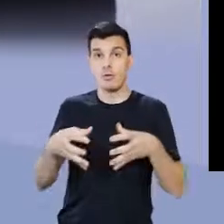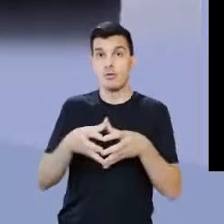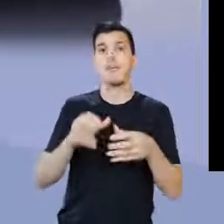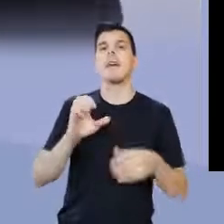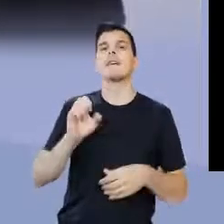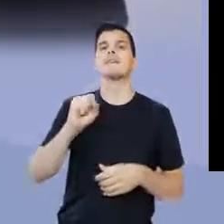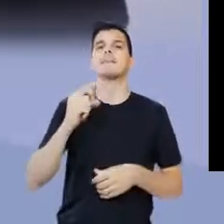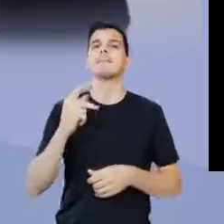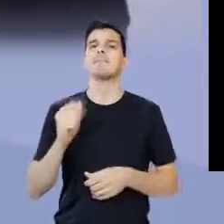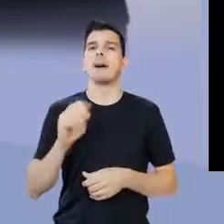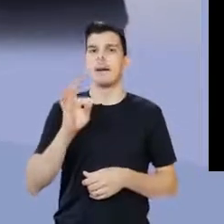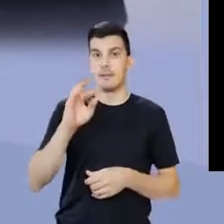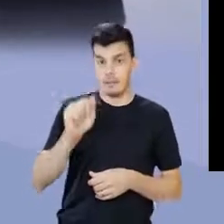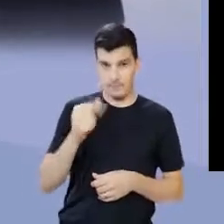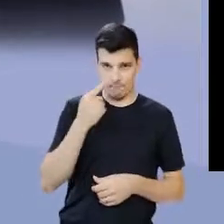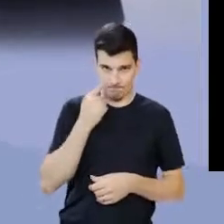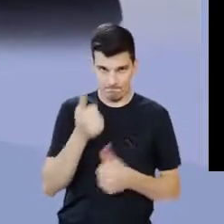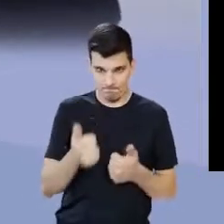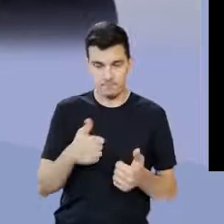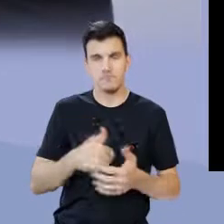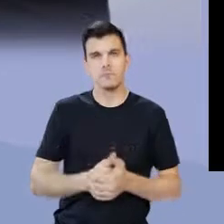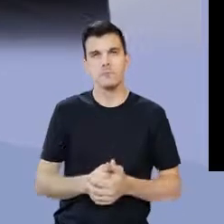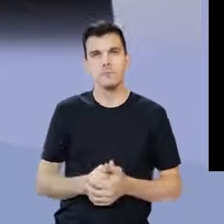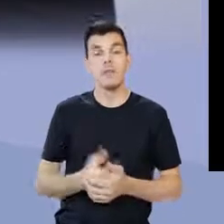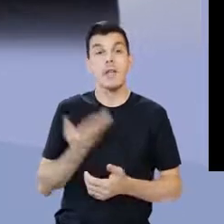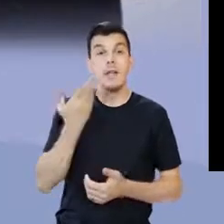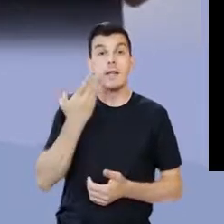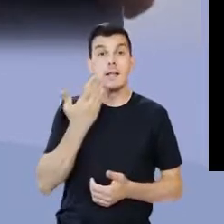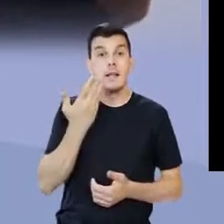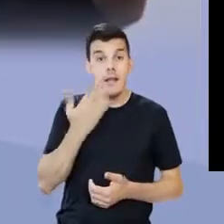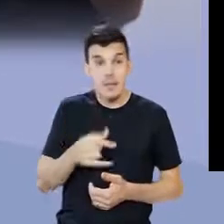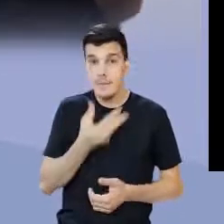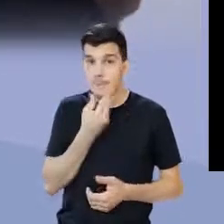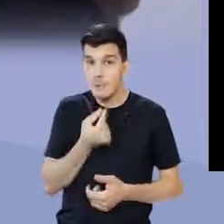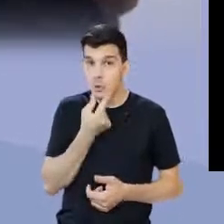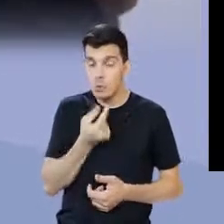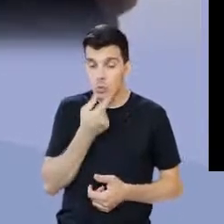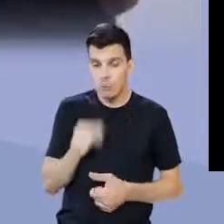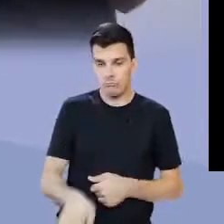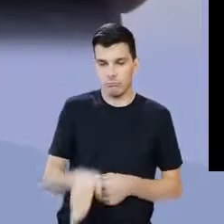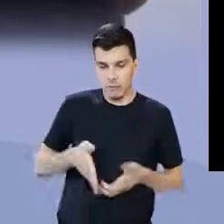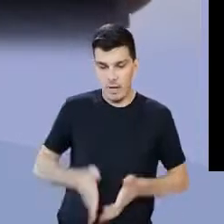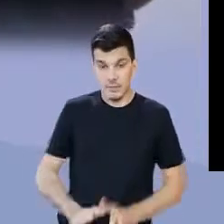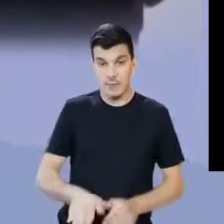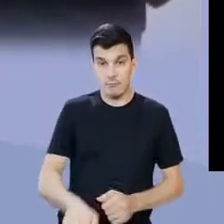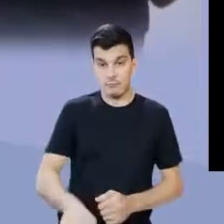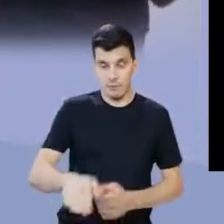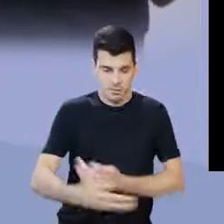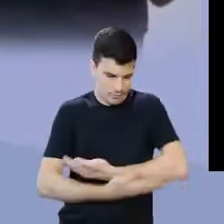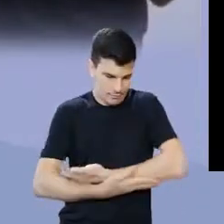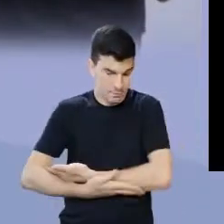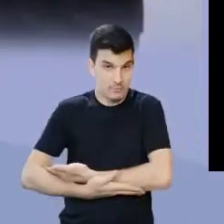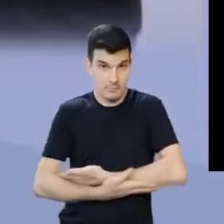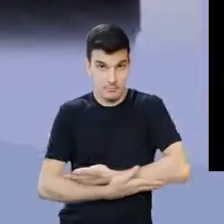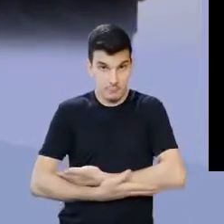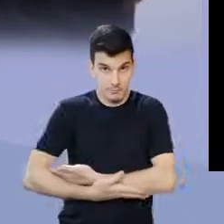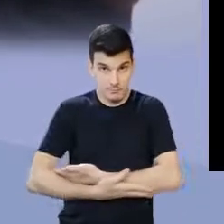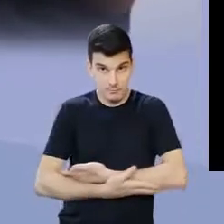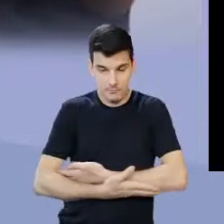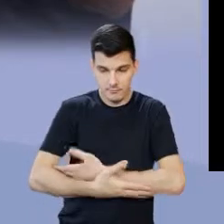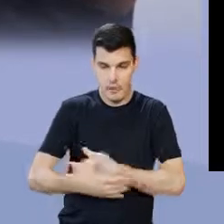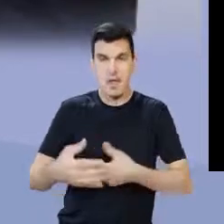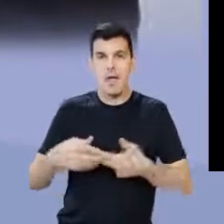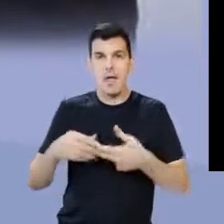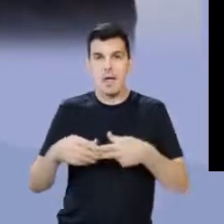espartano, você vai lembrar dessa história que eu vou te falar aqui agora. Quando o menino nascia, pegava-se a criança